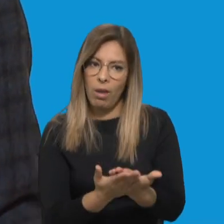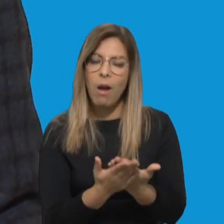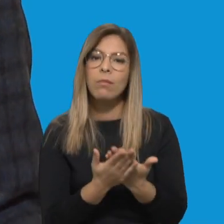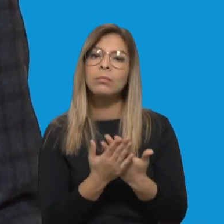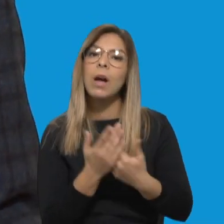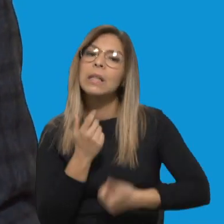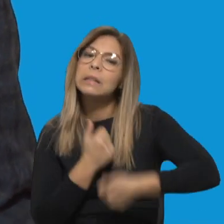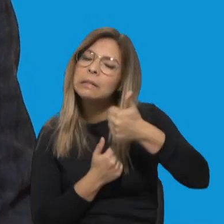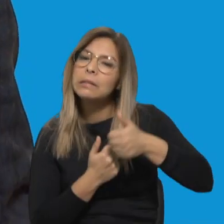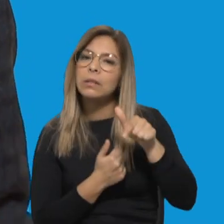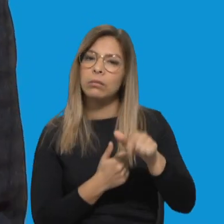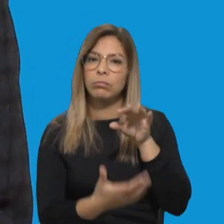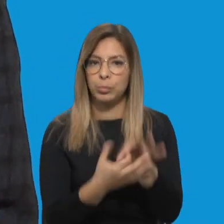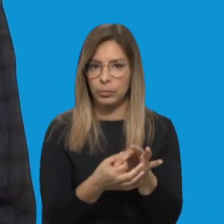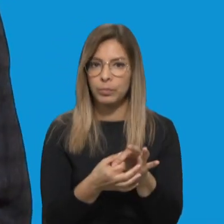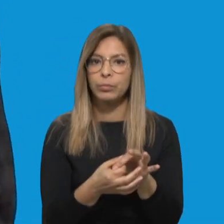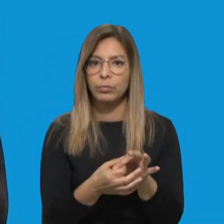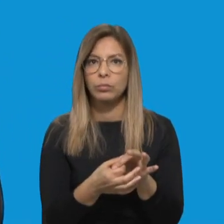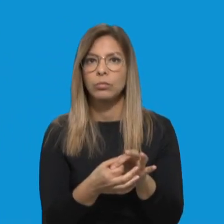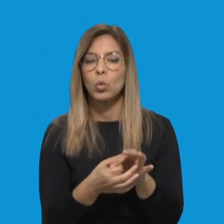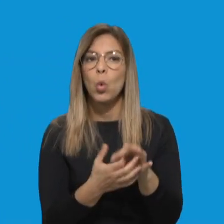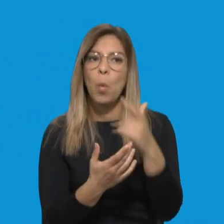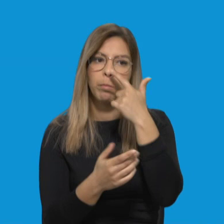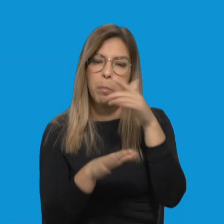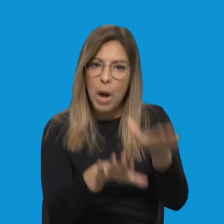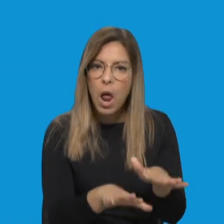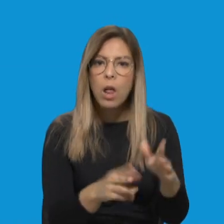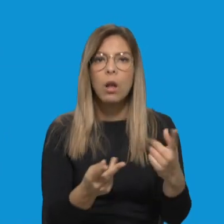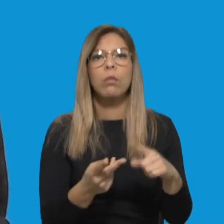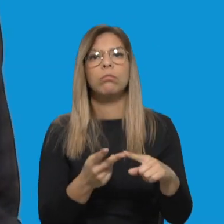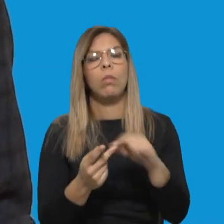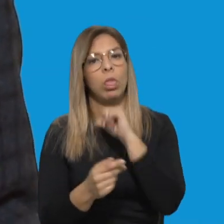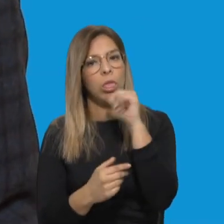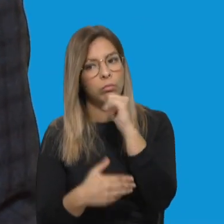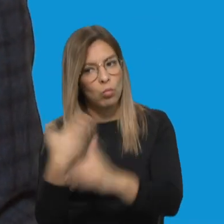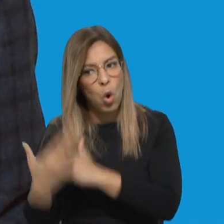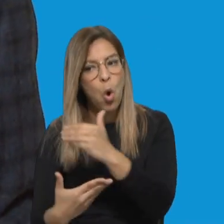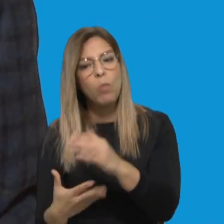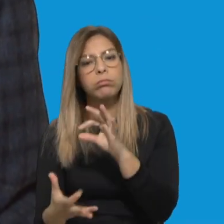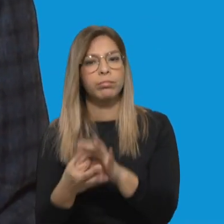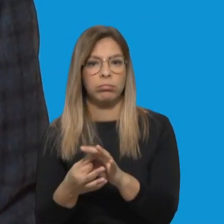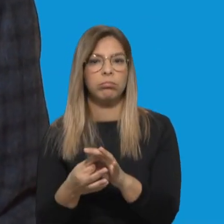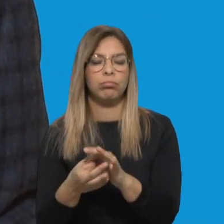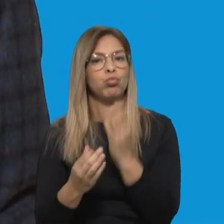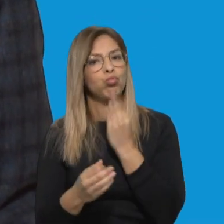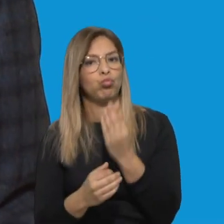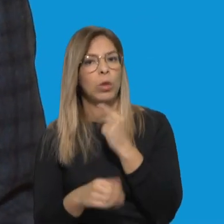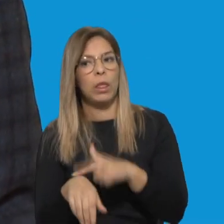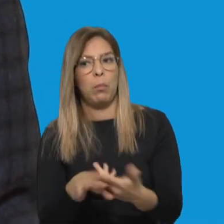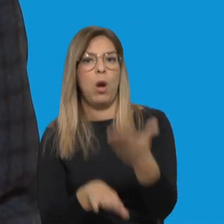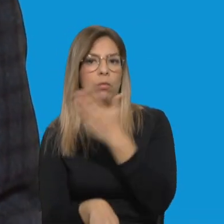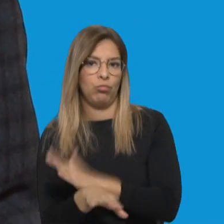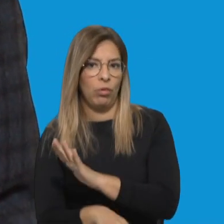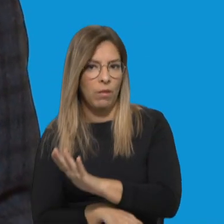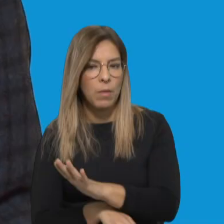era a cristalização, a estagnação decorrente do judaísmo da época. E dentre essas